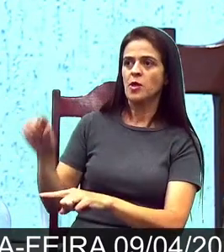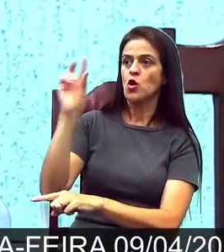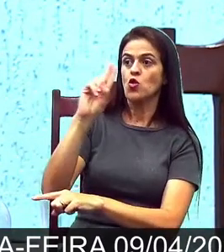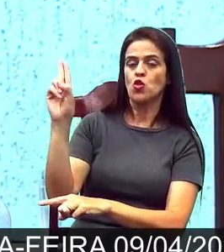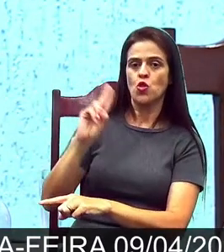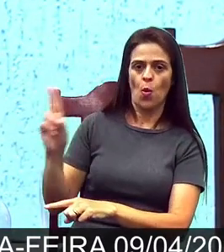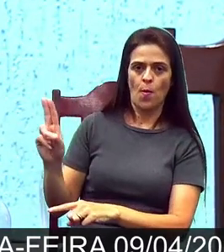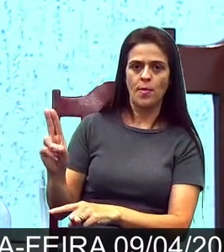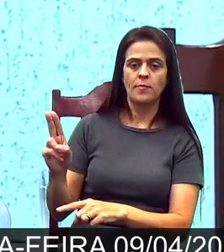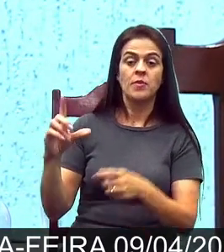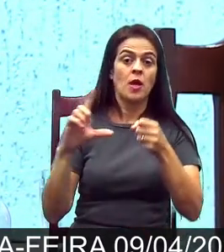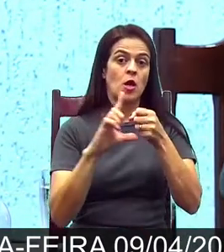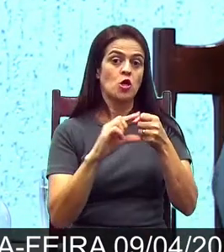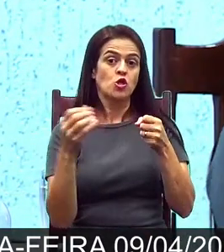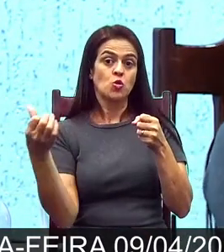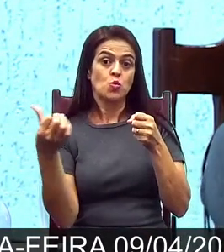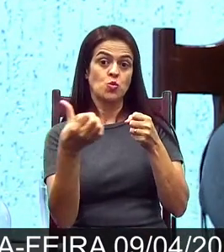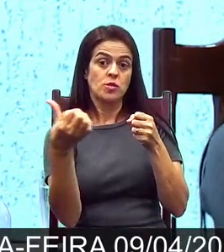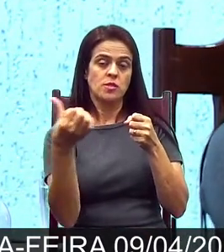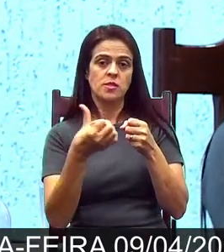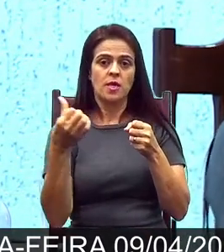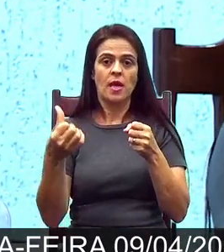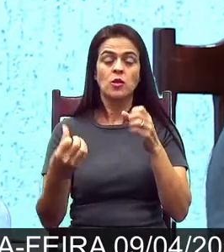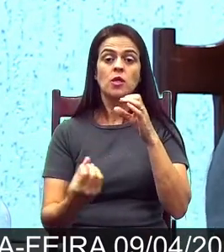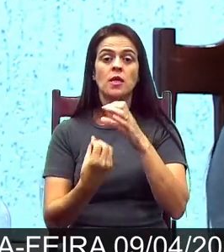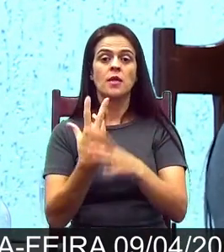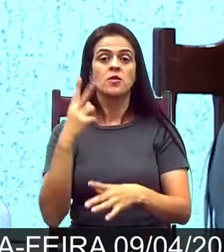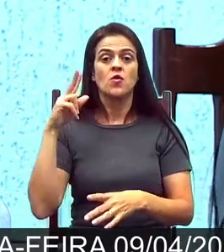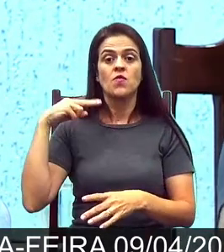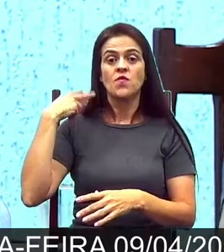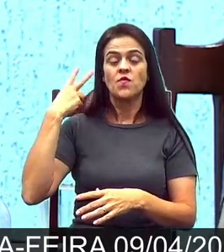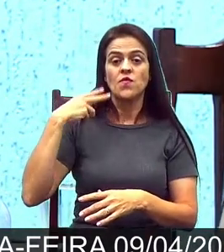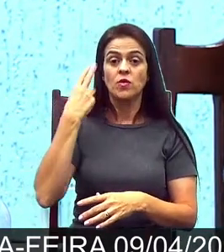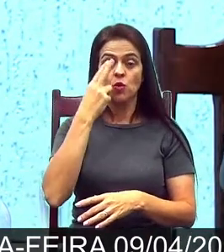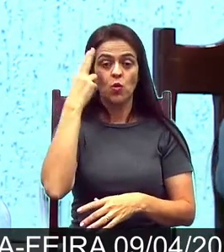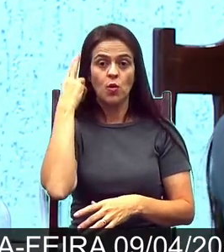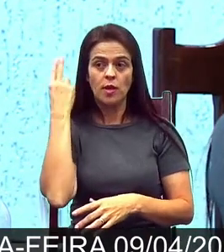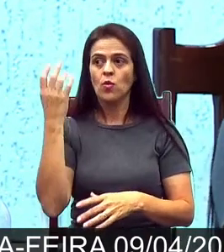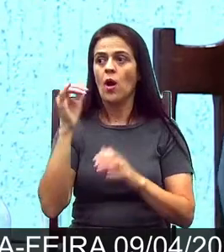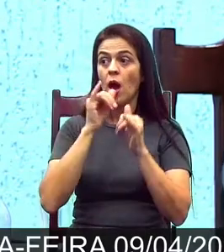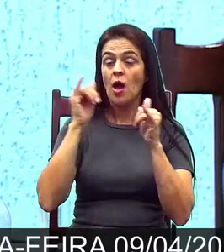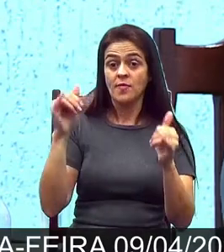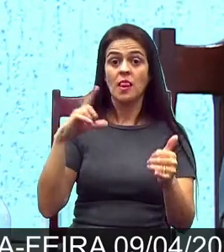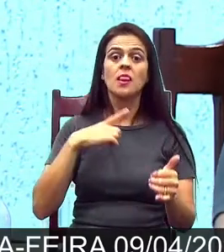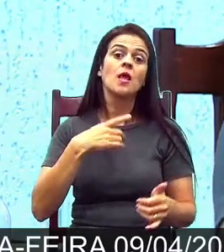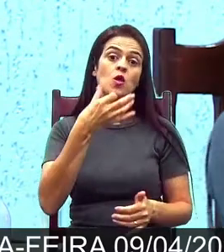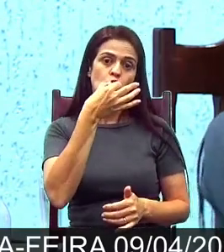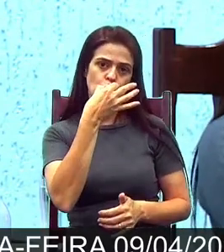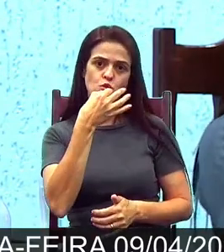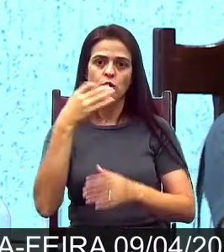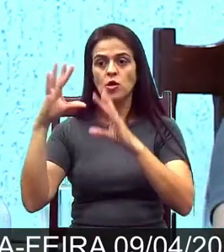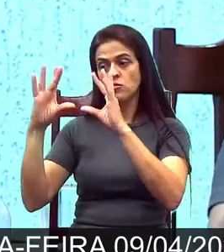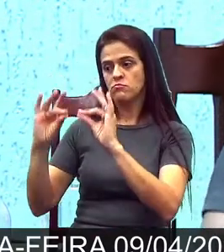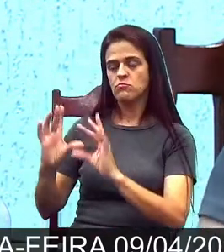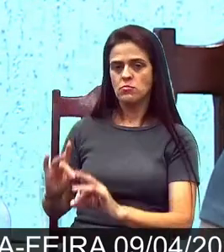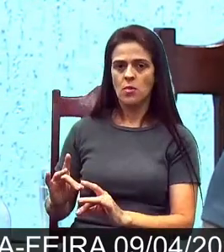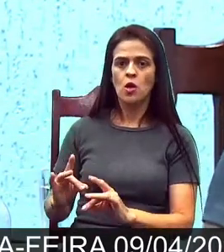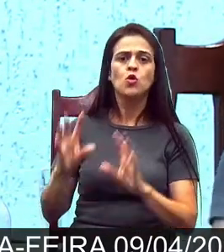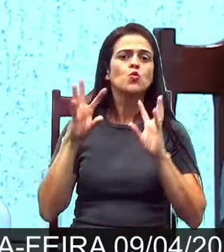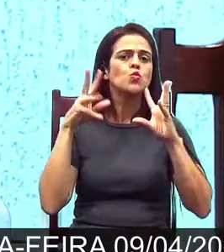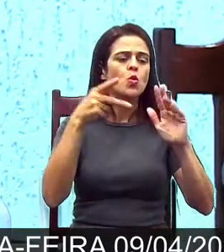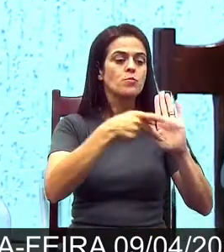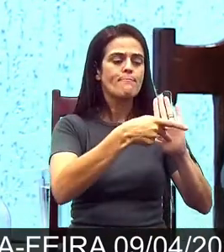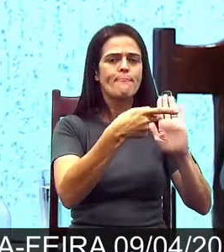entra em vigor na data de sua publicação. Assinado Igor Bueno. Justificativa aqui em anexo, como também os pareceres jurídicos.